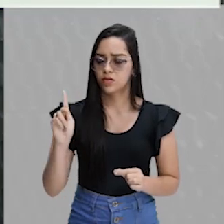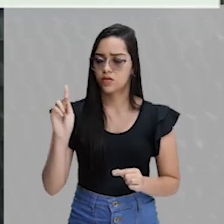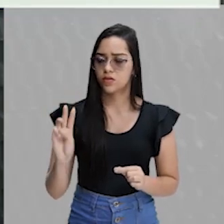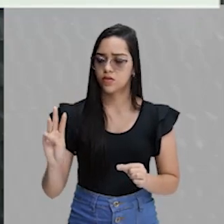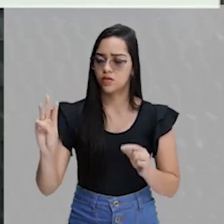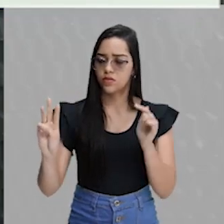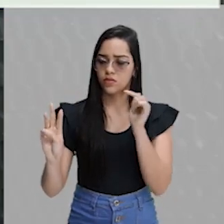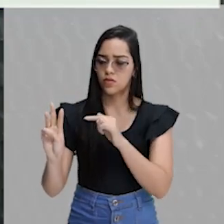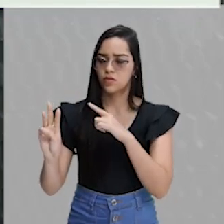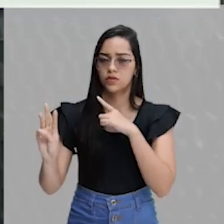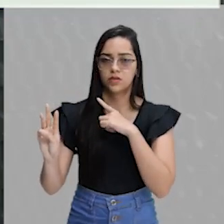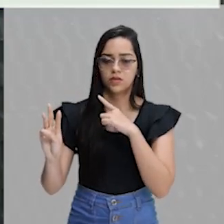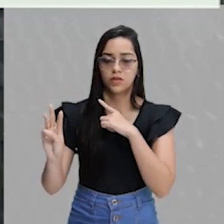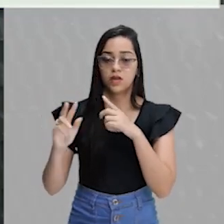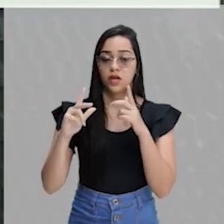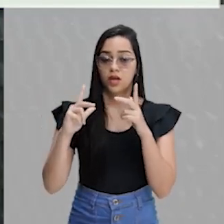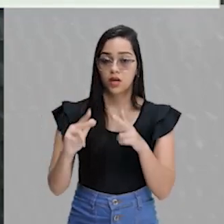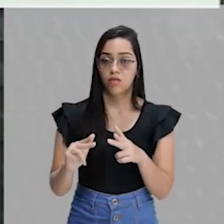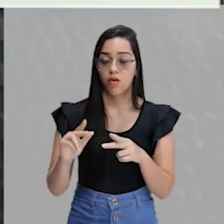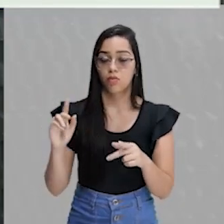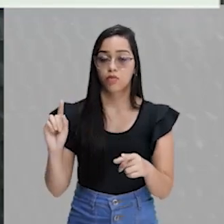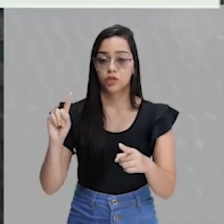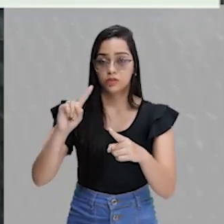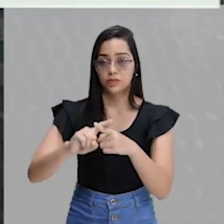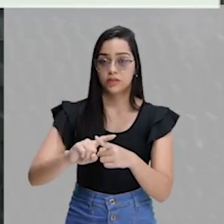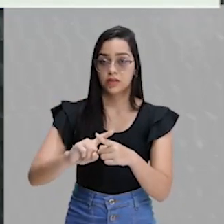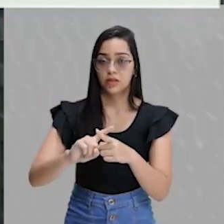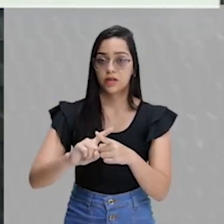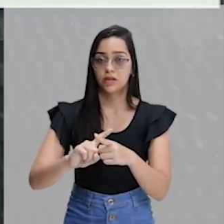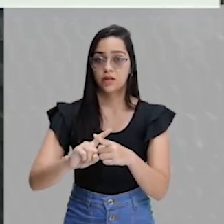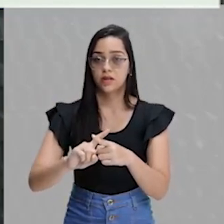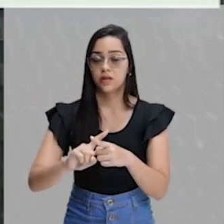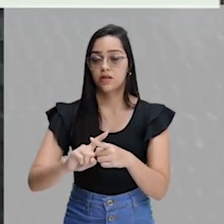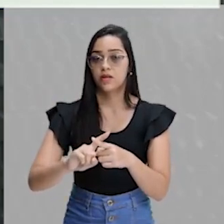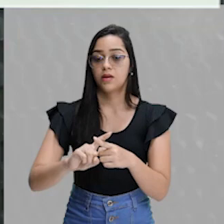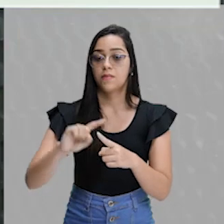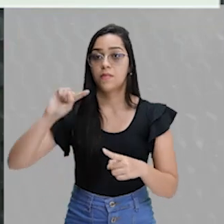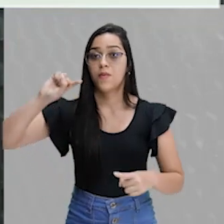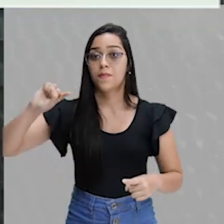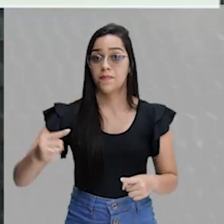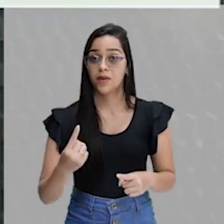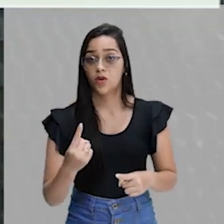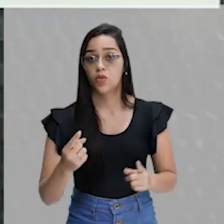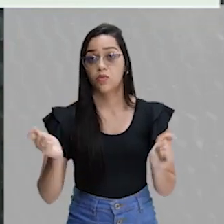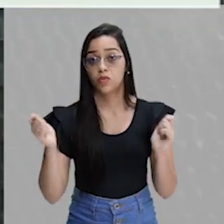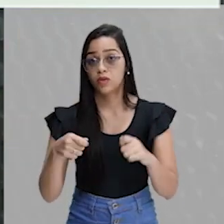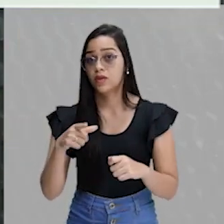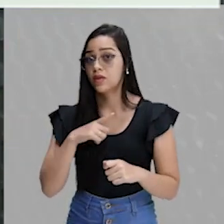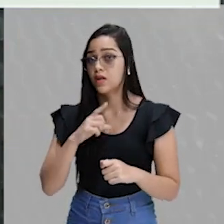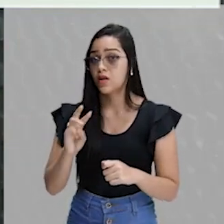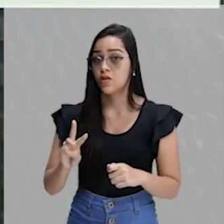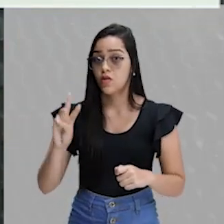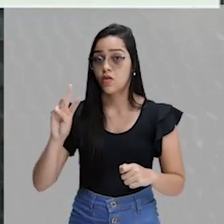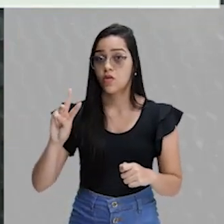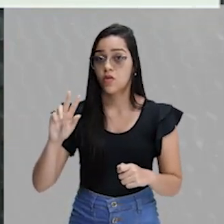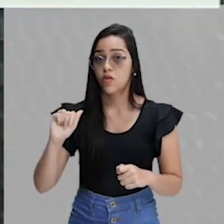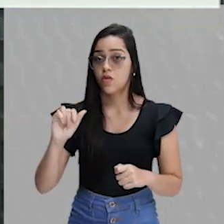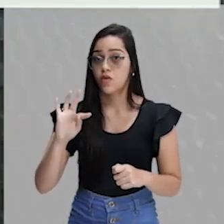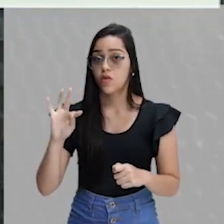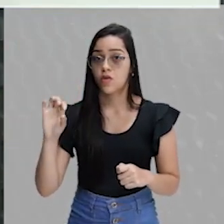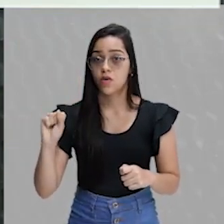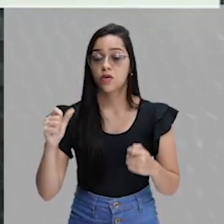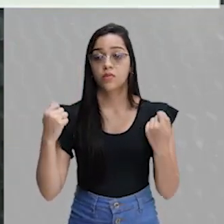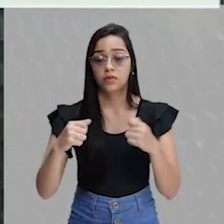gente fala 23 kg, é o mesmo que multiplicar por 1.000 para poder chegar em watts. Eu tenho que transformar